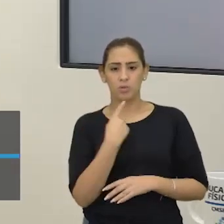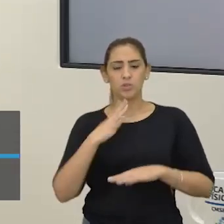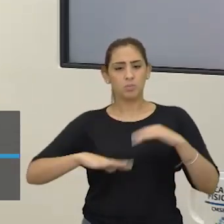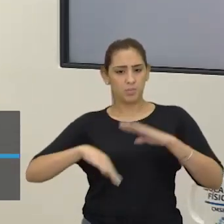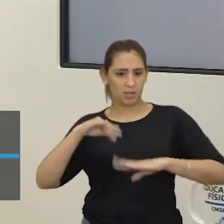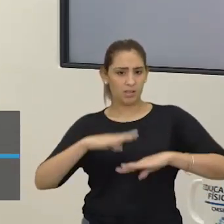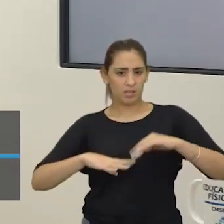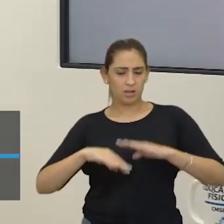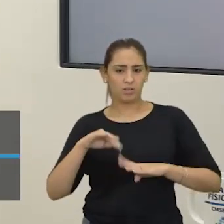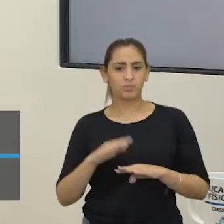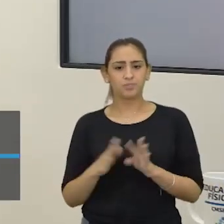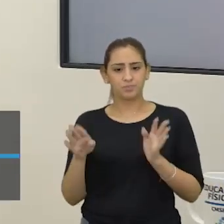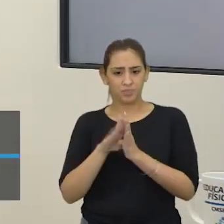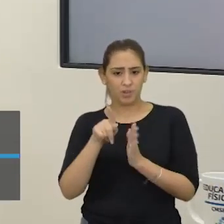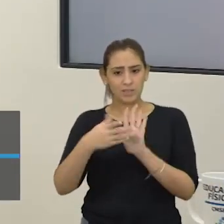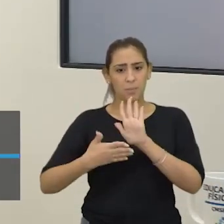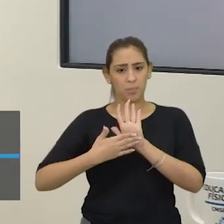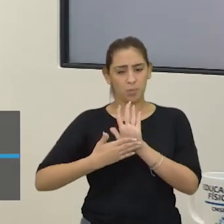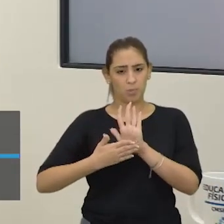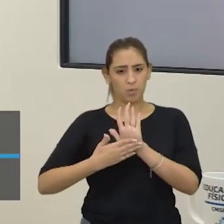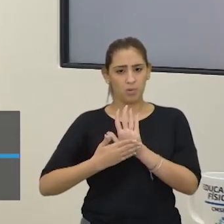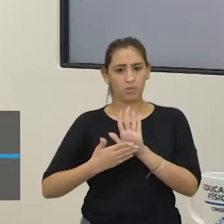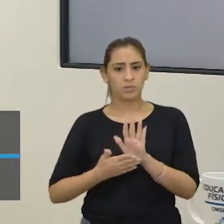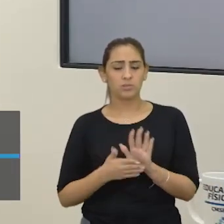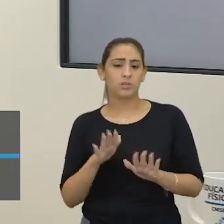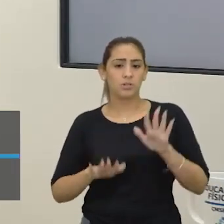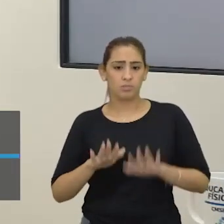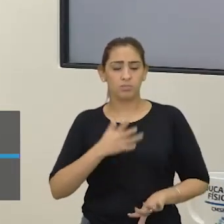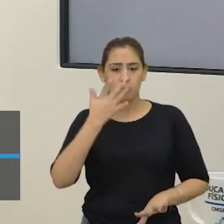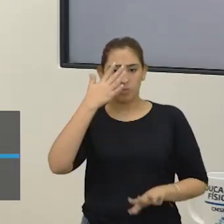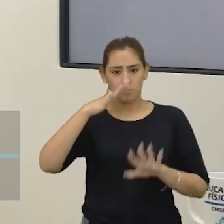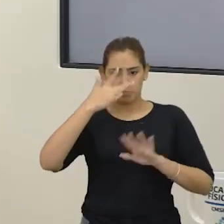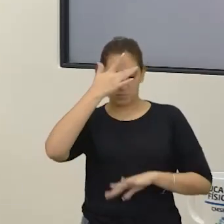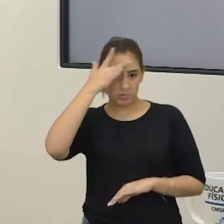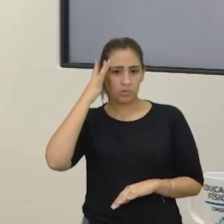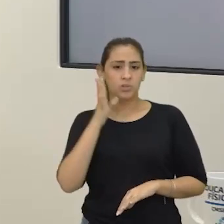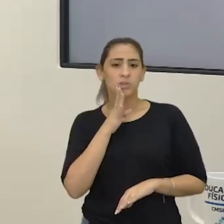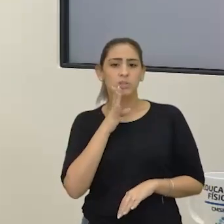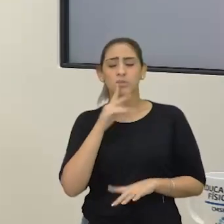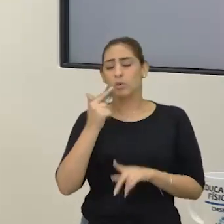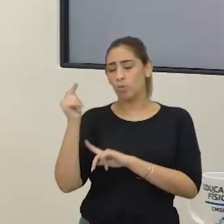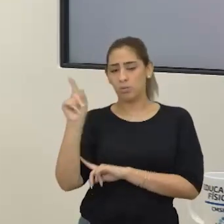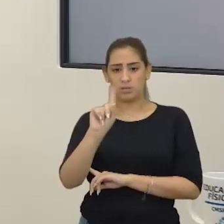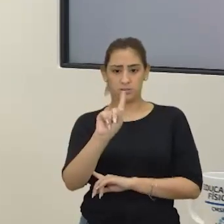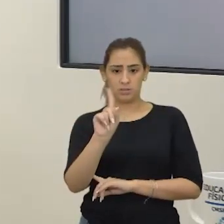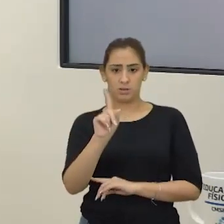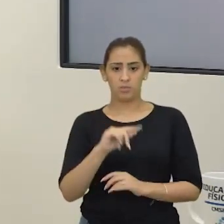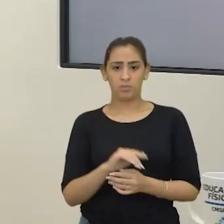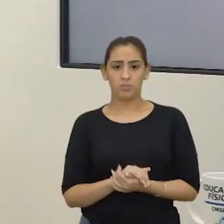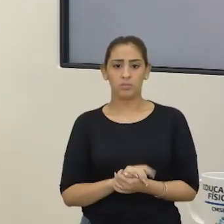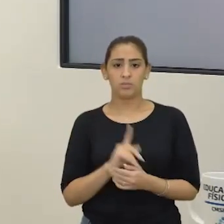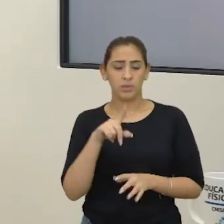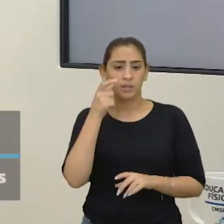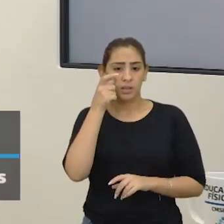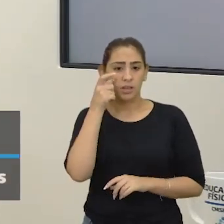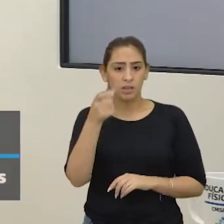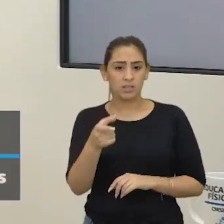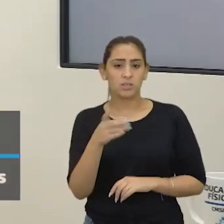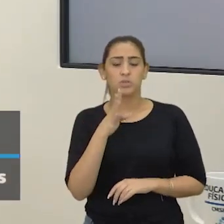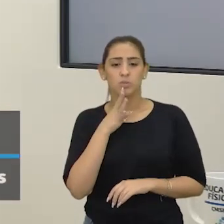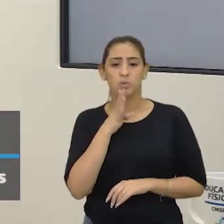material, né? Que ele vem com essa proposta. Talvez algumas pessoas conheçam, talvez outras não, mas é interessante aí,